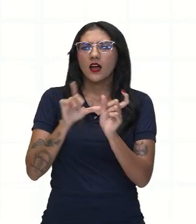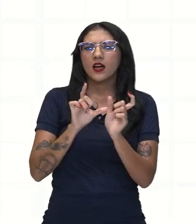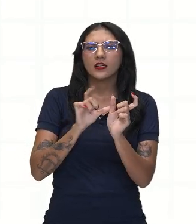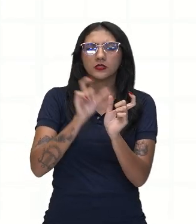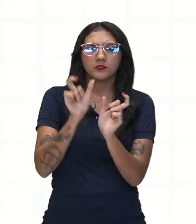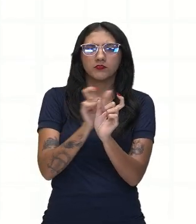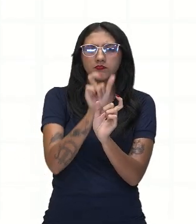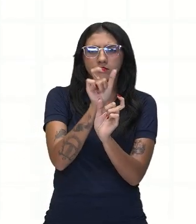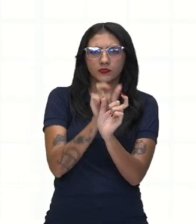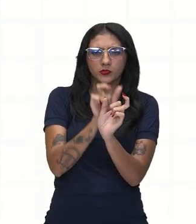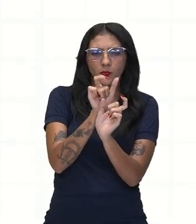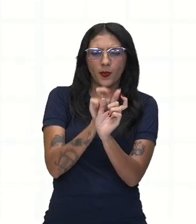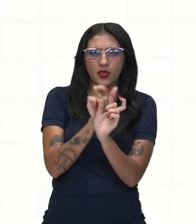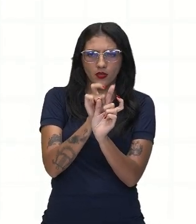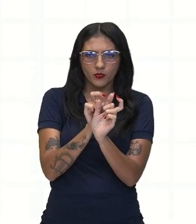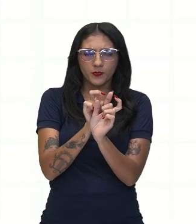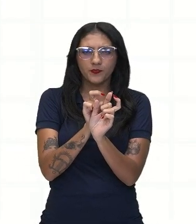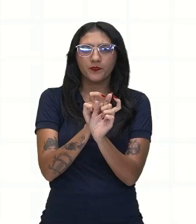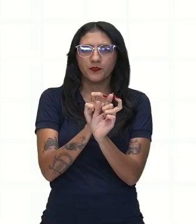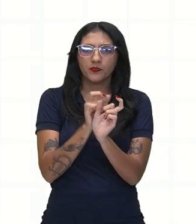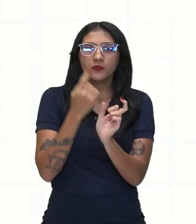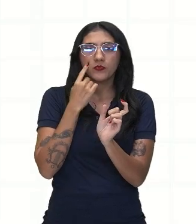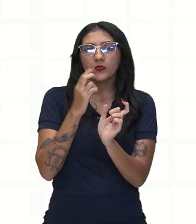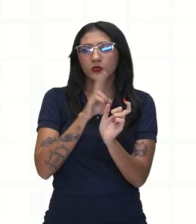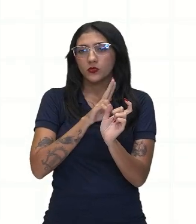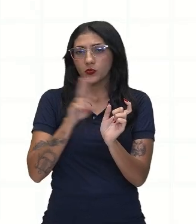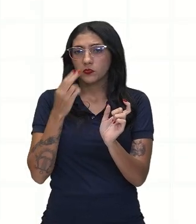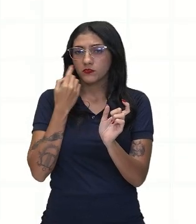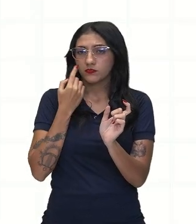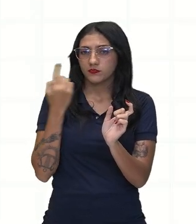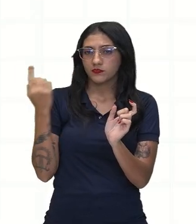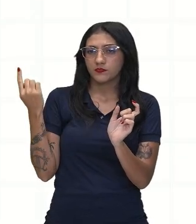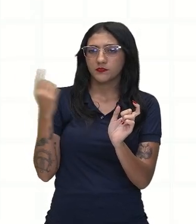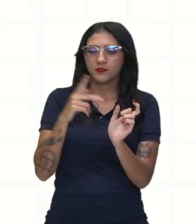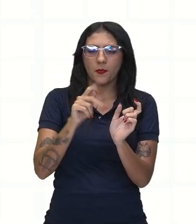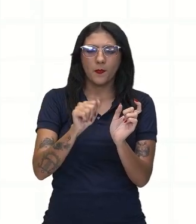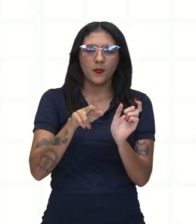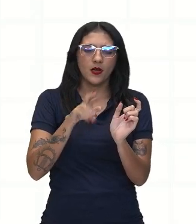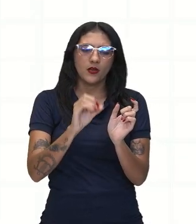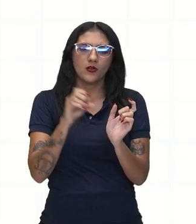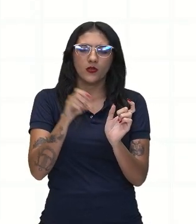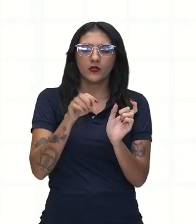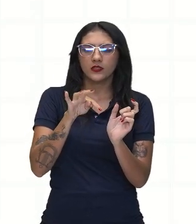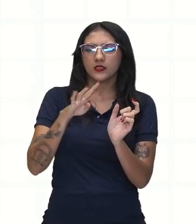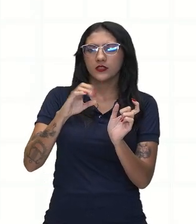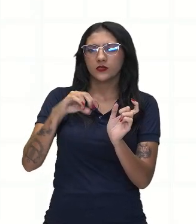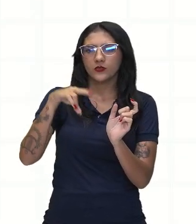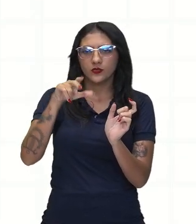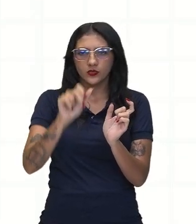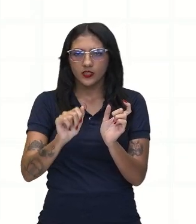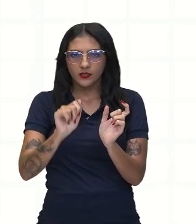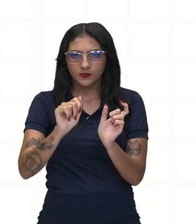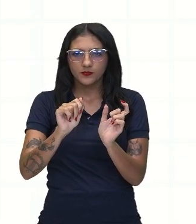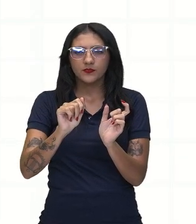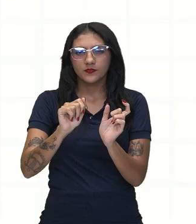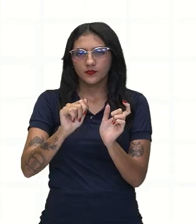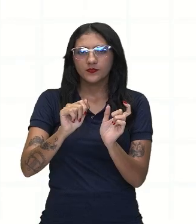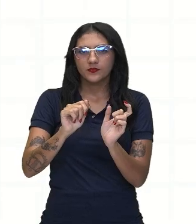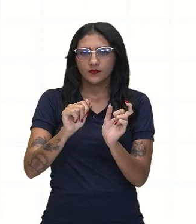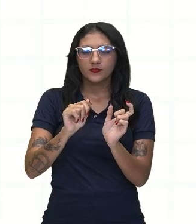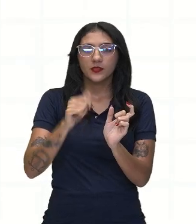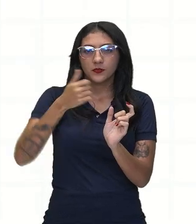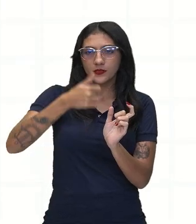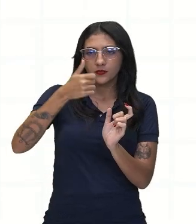penúltima sílaba tônica, nós vamos chamar de paroxítona. Isso mesmo, ó.